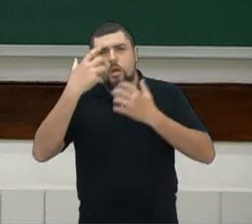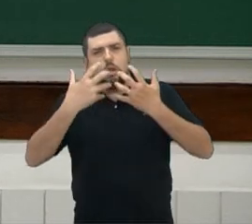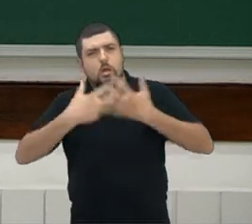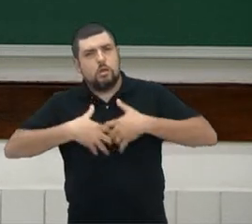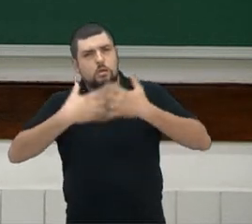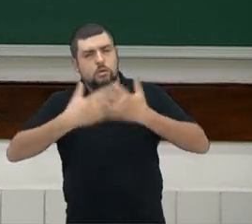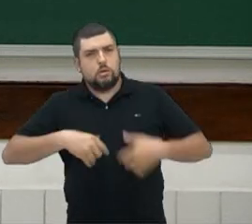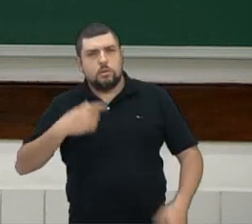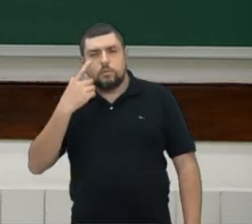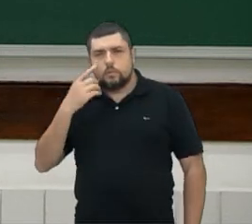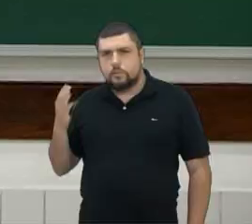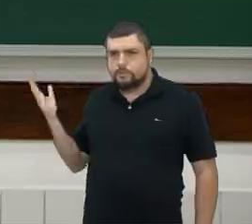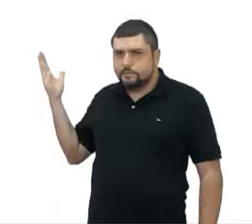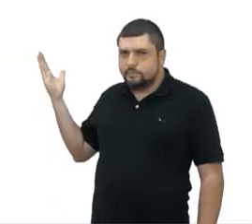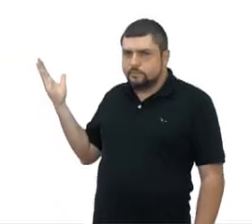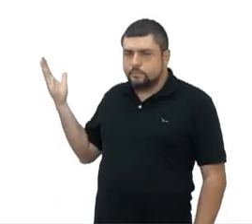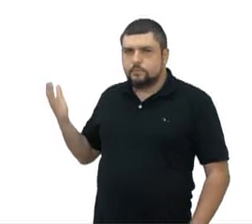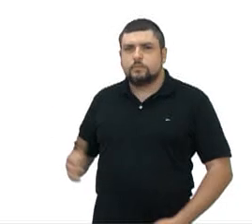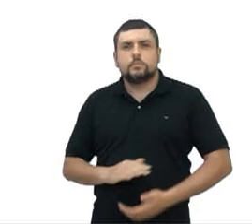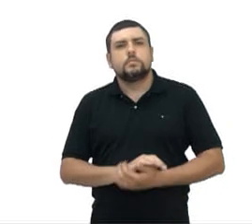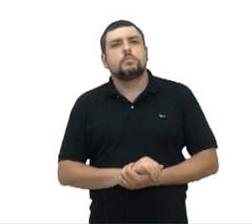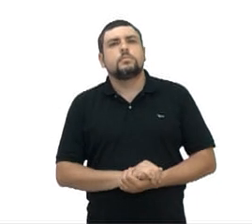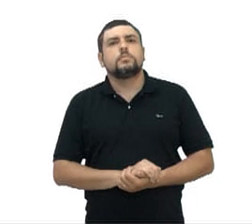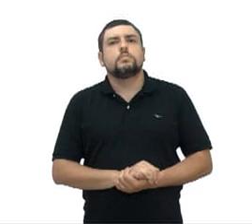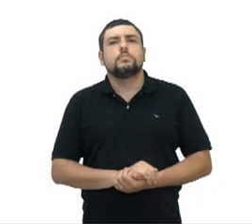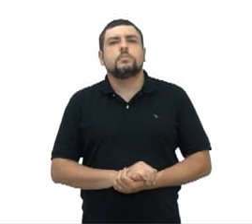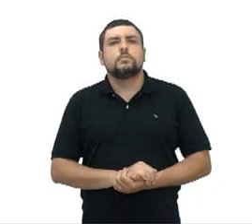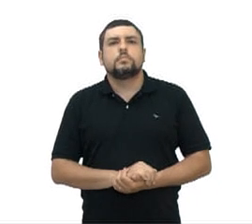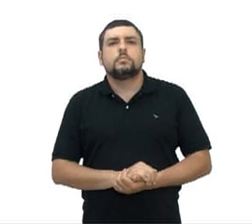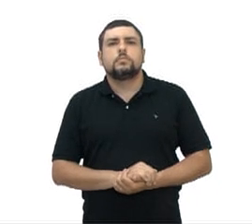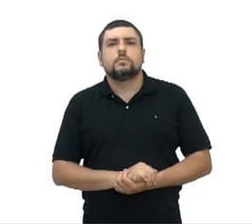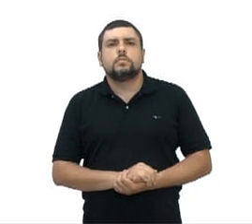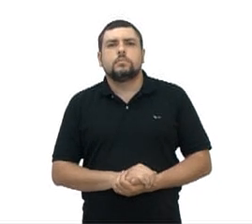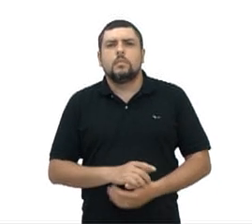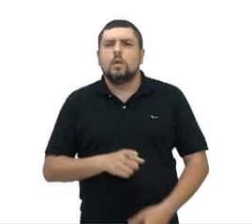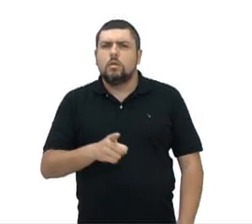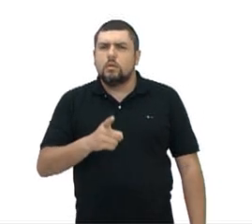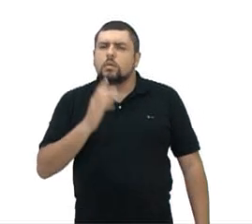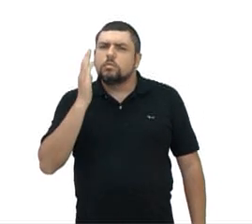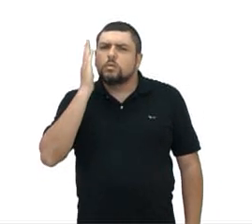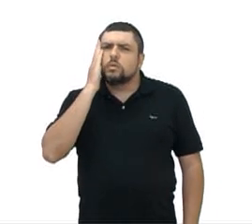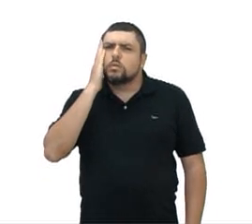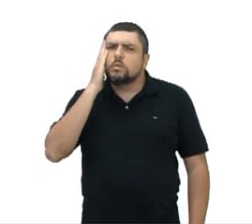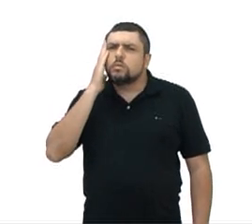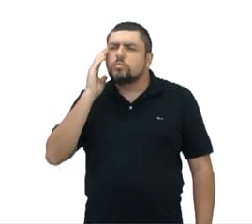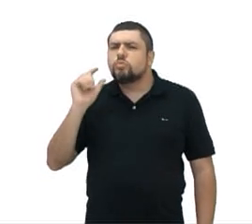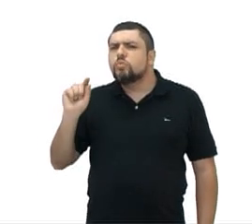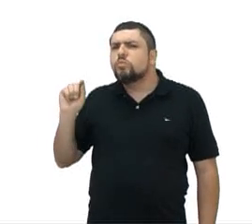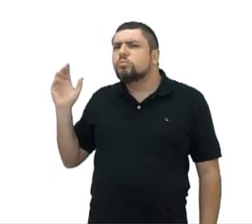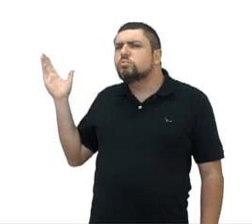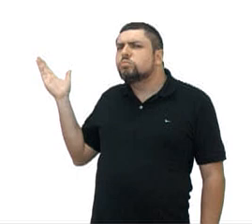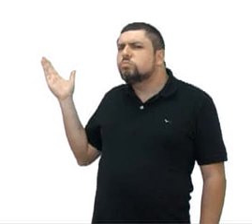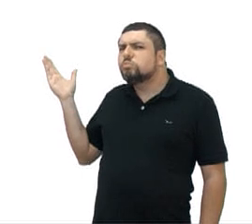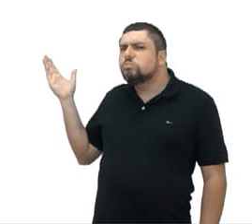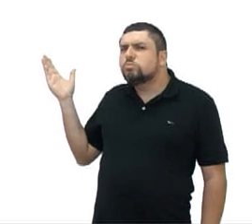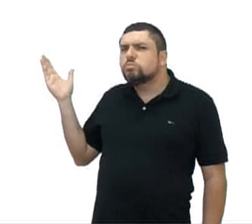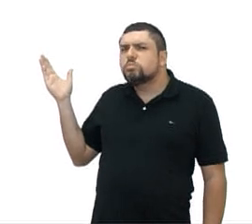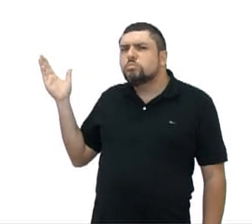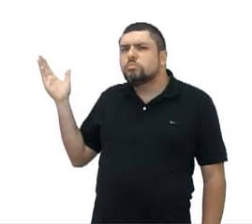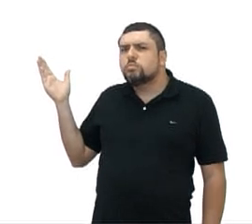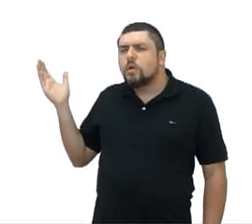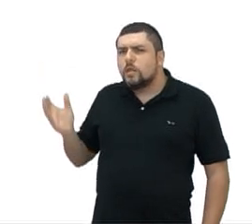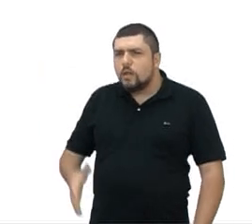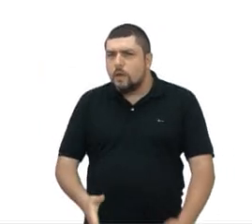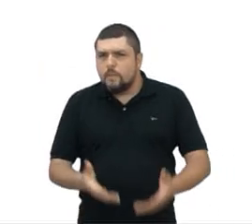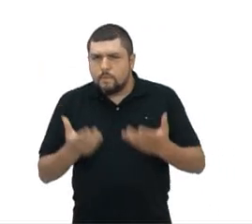vamos. Gostaria que vocês observassem comigo. Você saberia dizer do que se trata essa fotografia? Galera do estúdio dando aquele